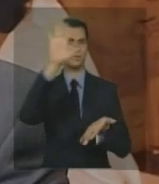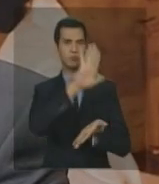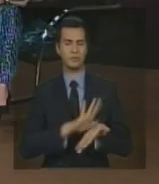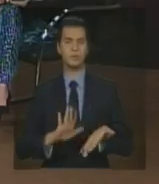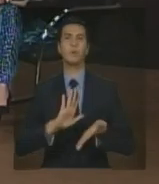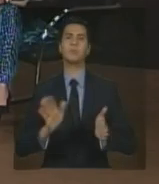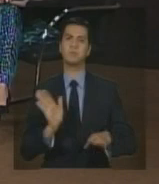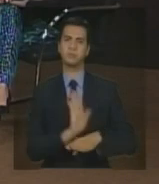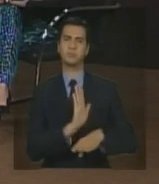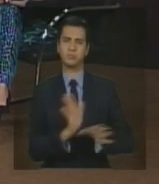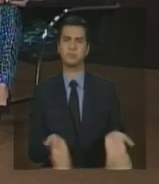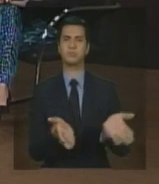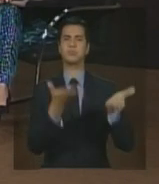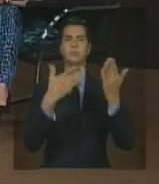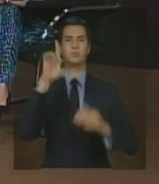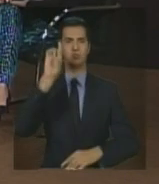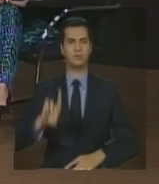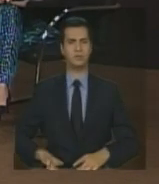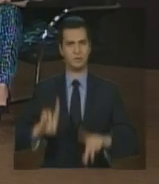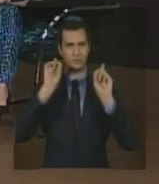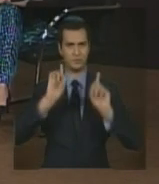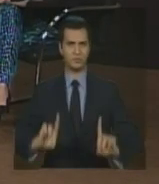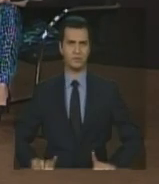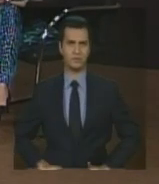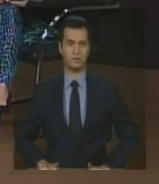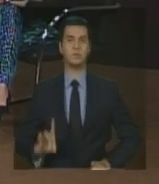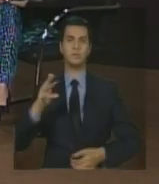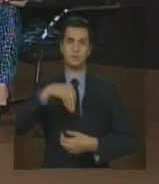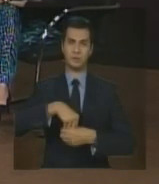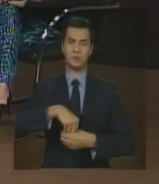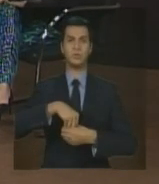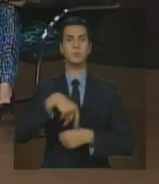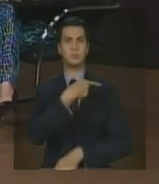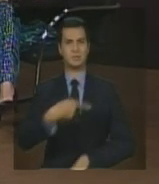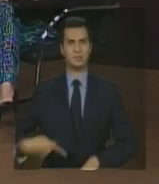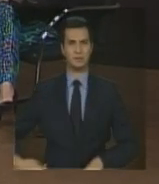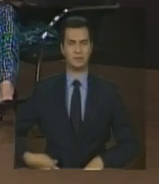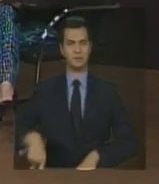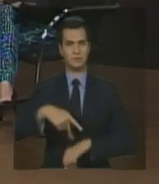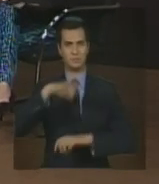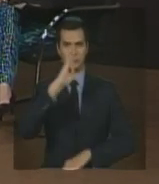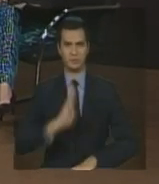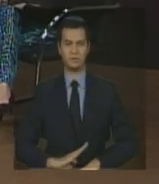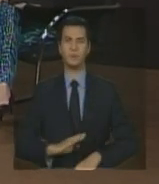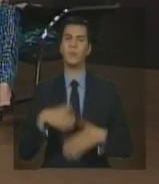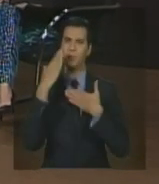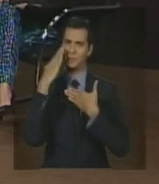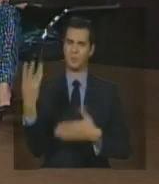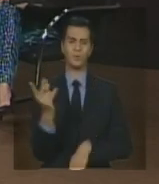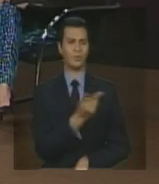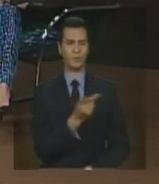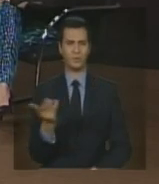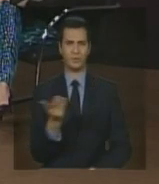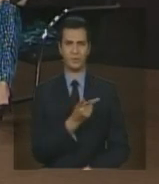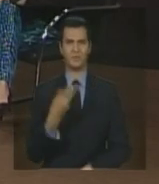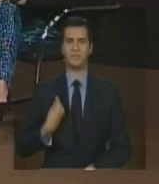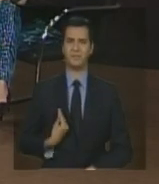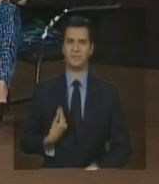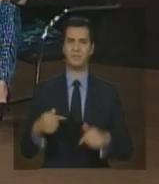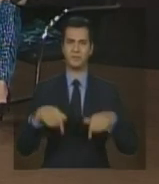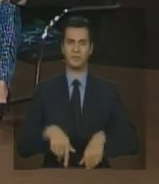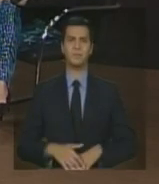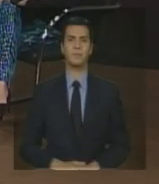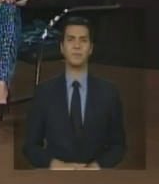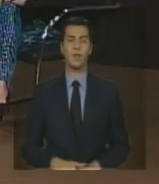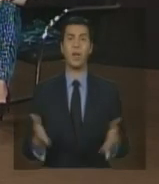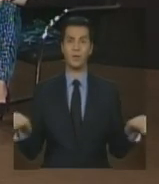de Promoção dos Direitos da Pessoa com Deficiência da Presidência da República. Muito obrigada pela presença de vocês. Vamos